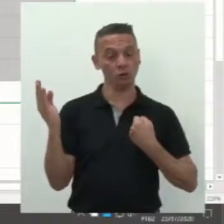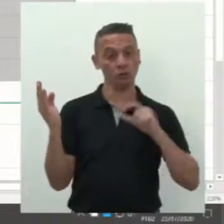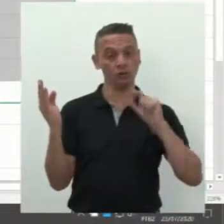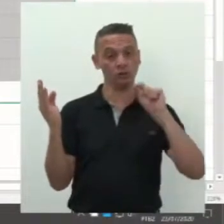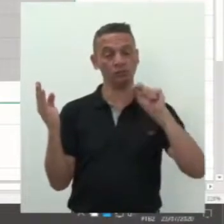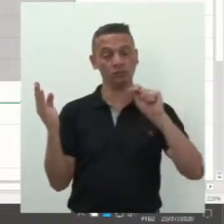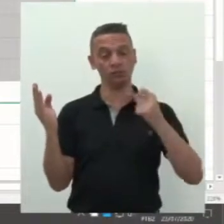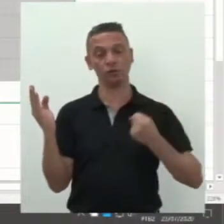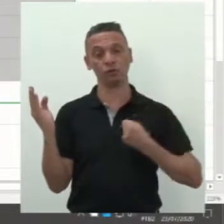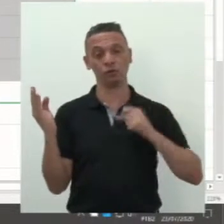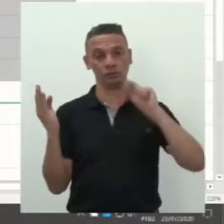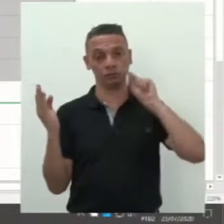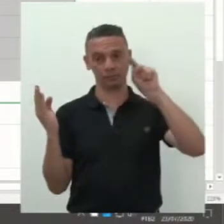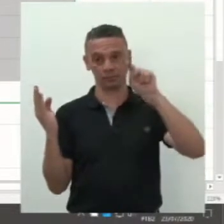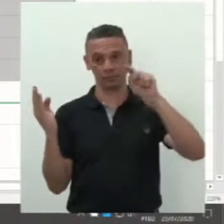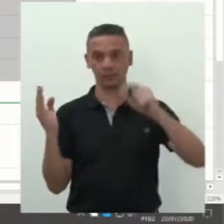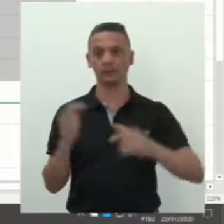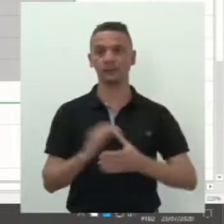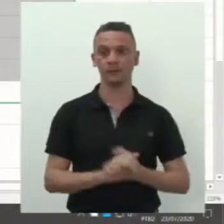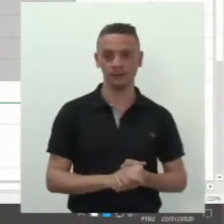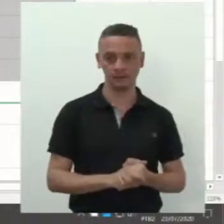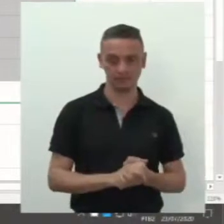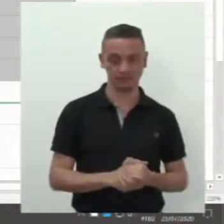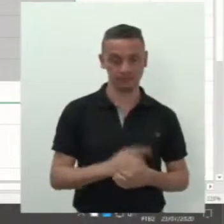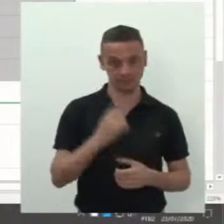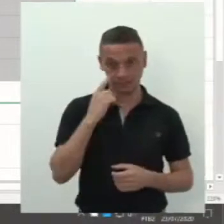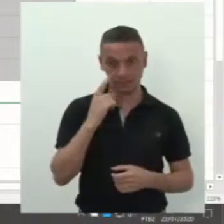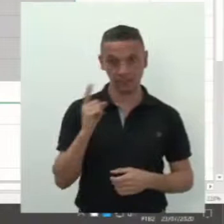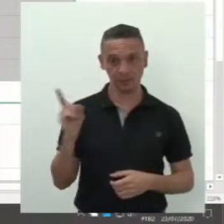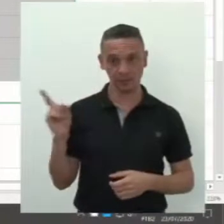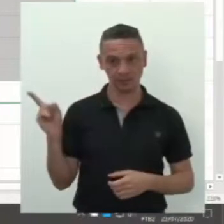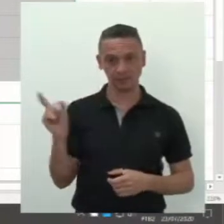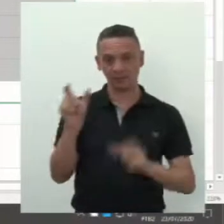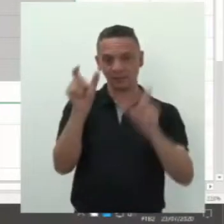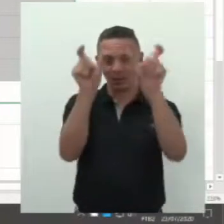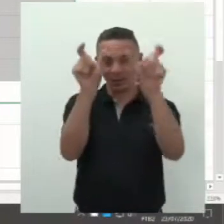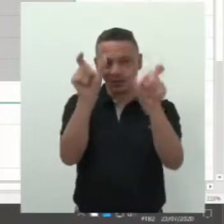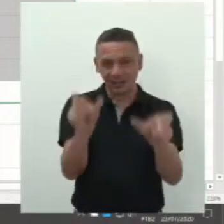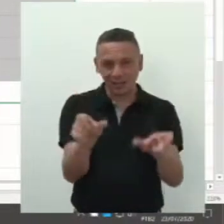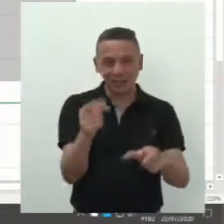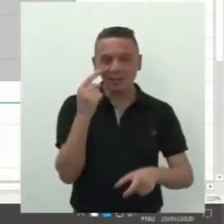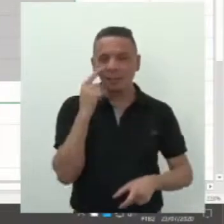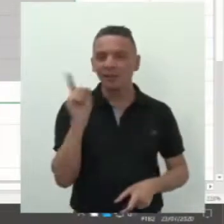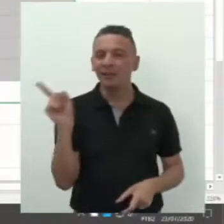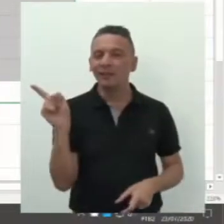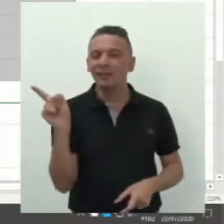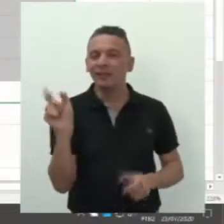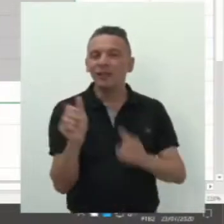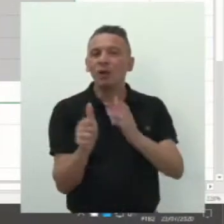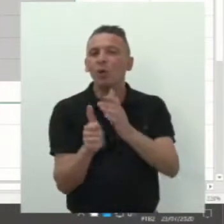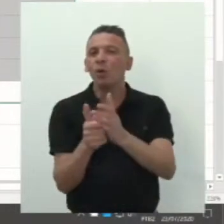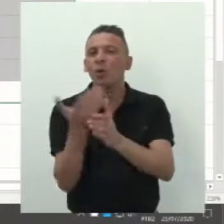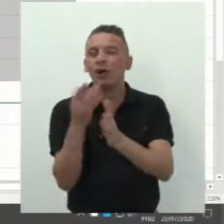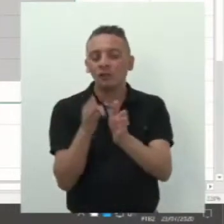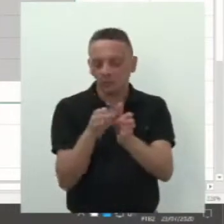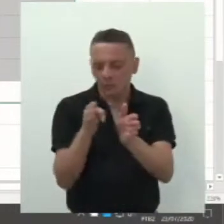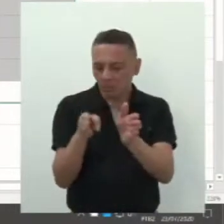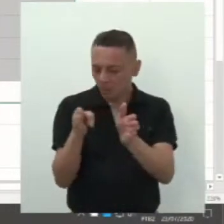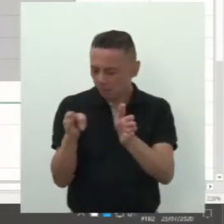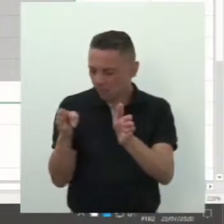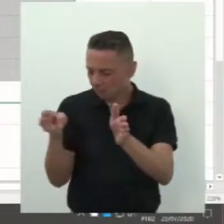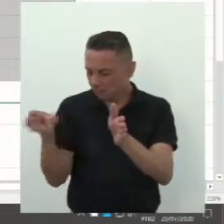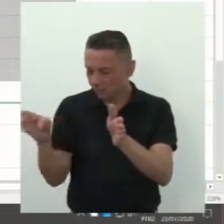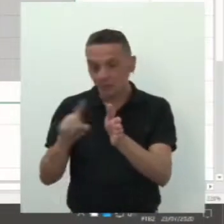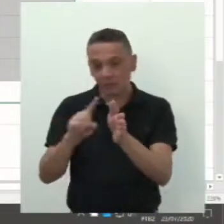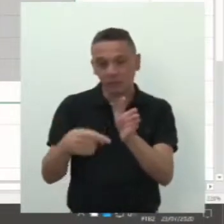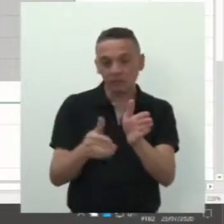com número, você pode vir aqui no personalizado e aí você consegue indicar quantas casas decimais esse número